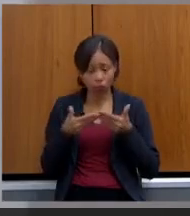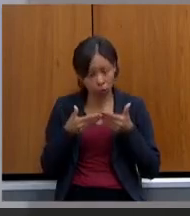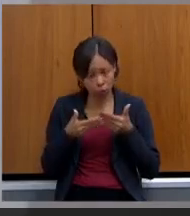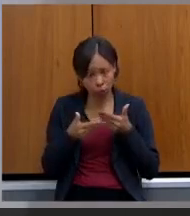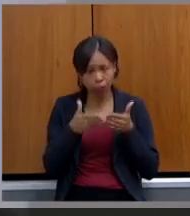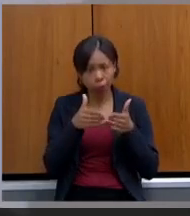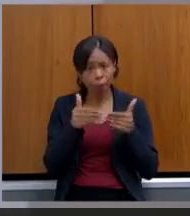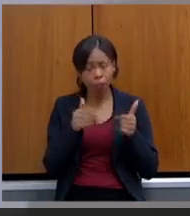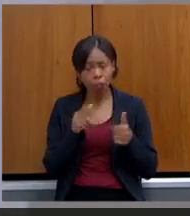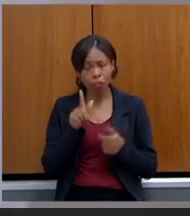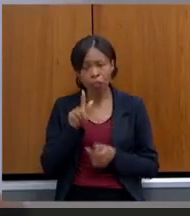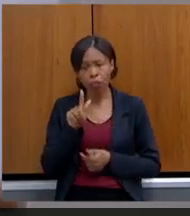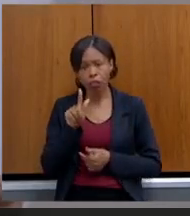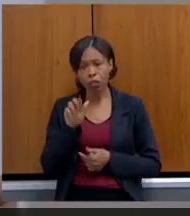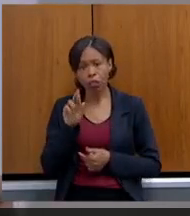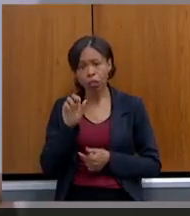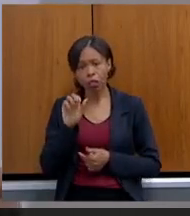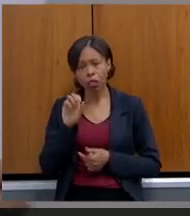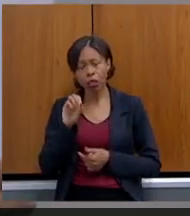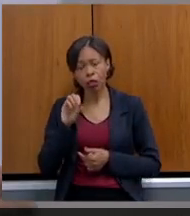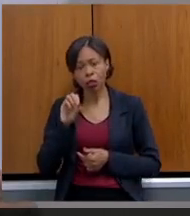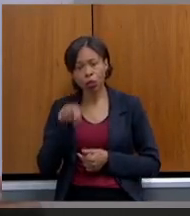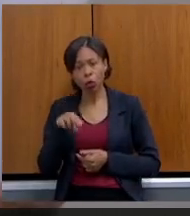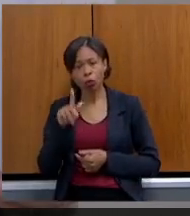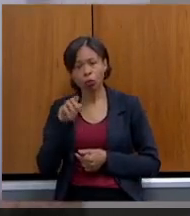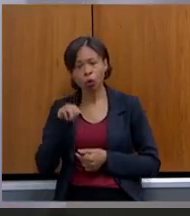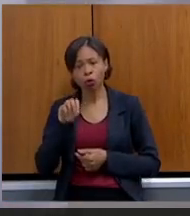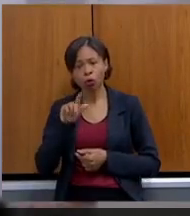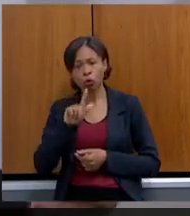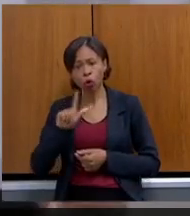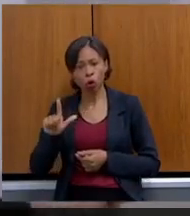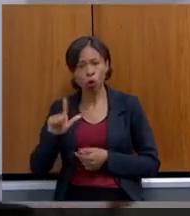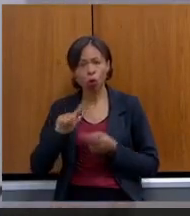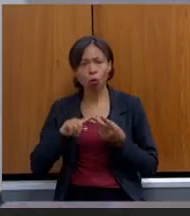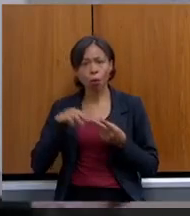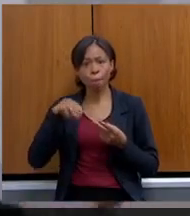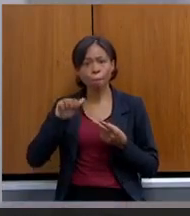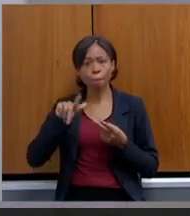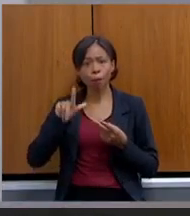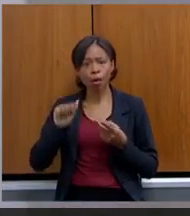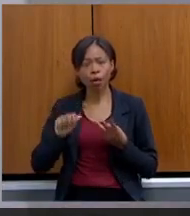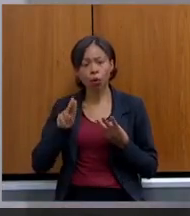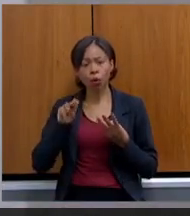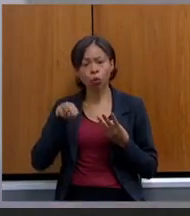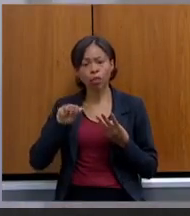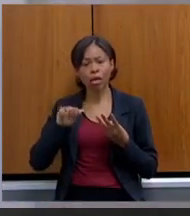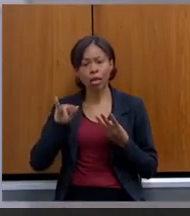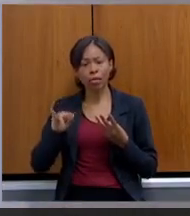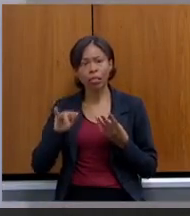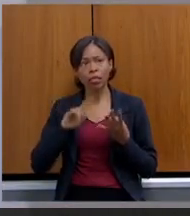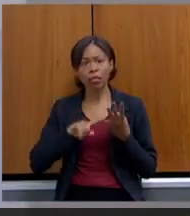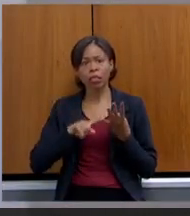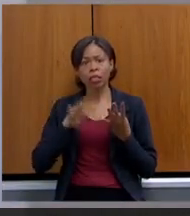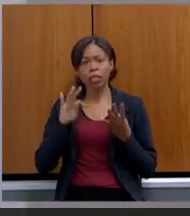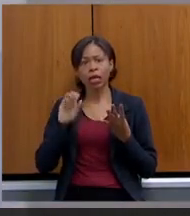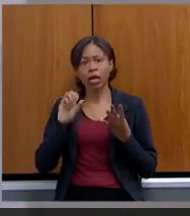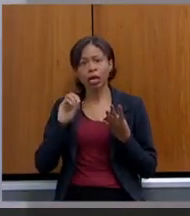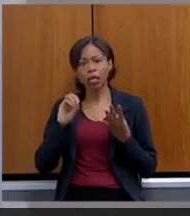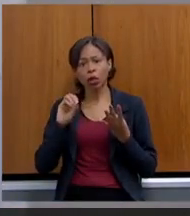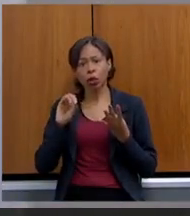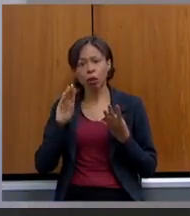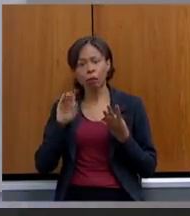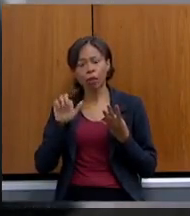pedir Grão Mogol manga um Monte Azul Taiobeiras e Espinosa que ficou de fora da sua resposta